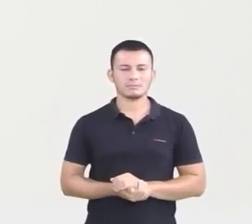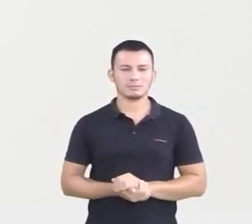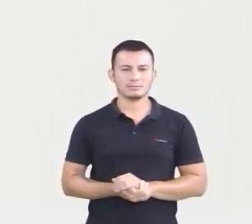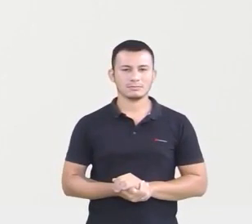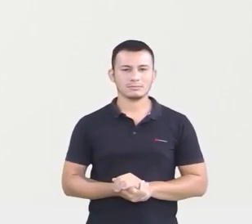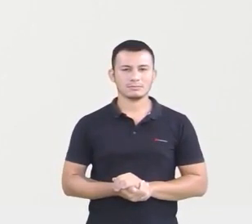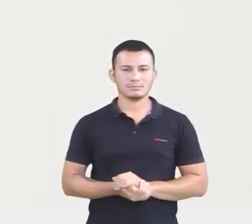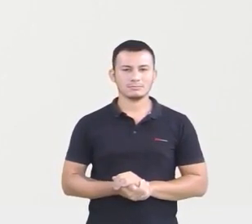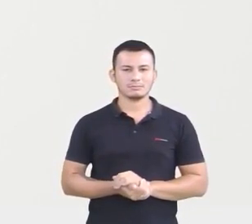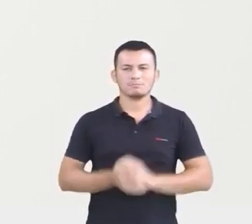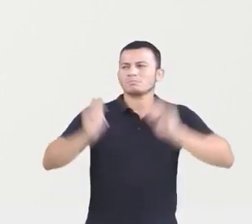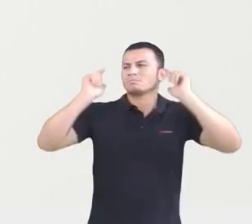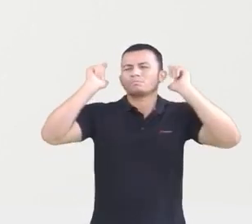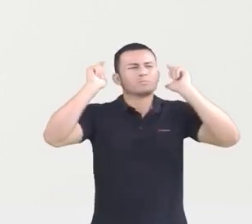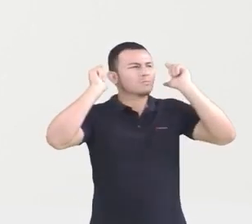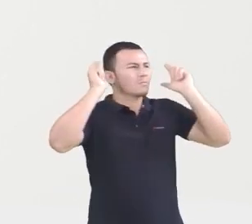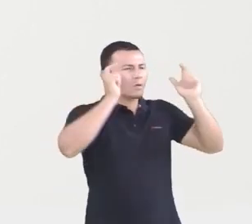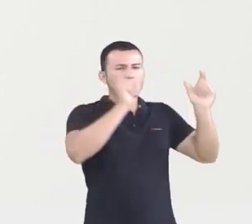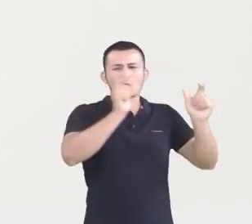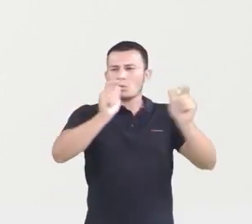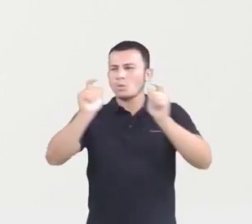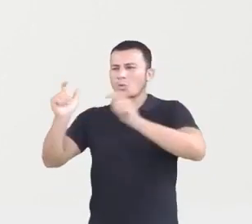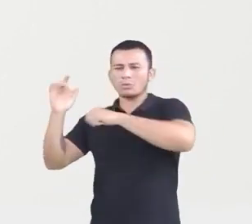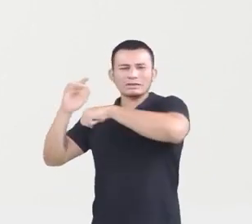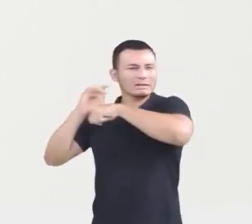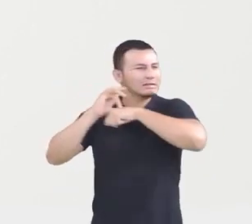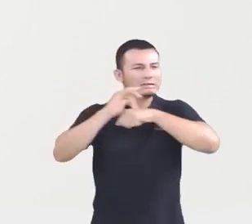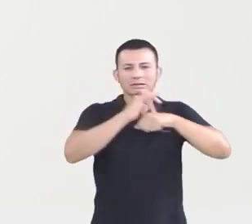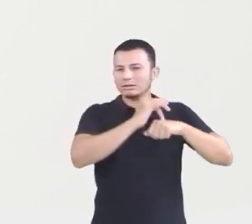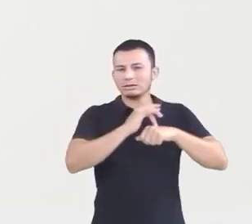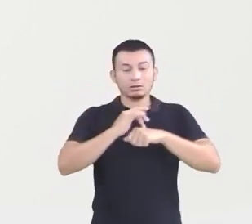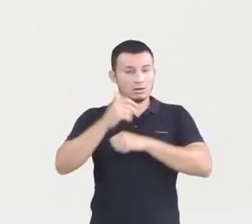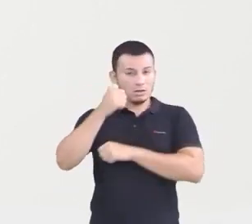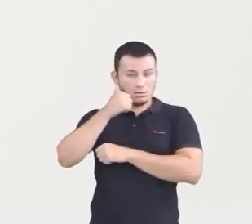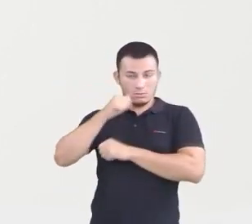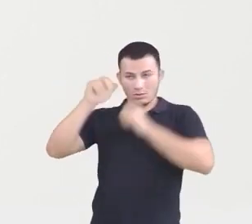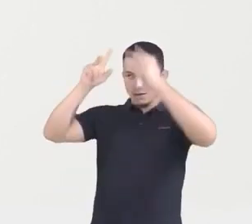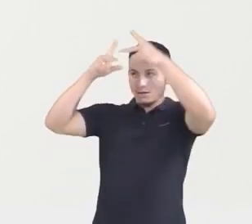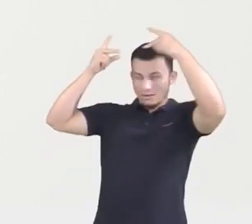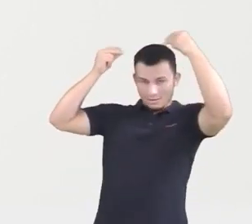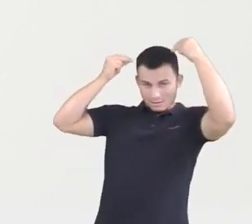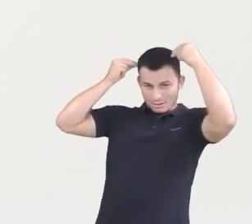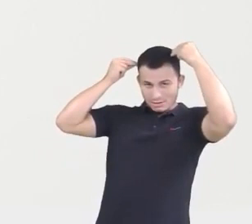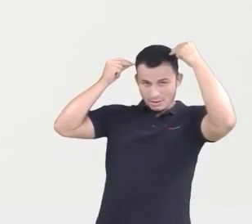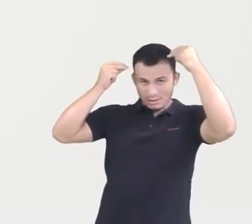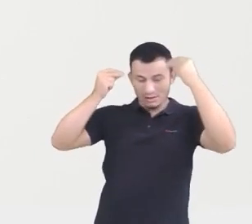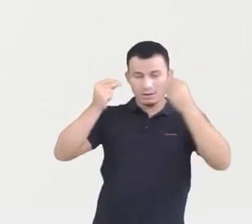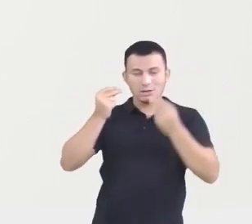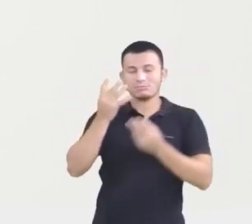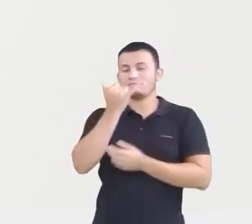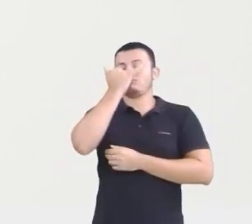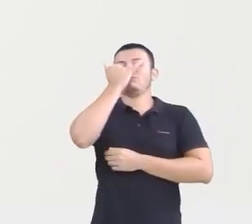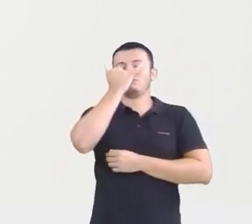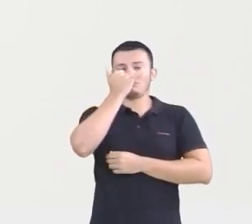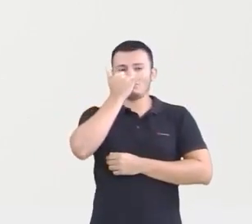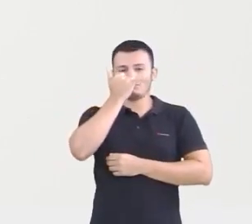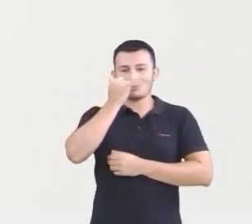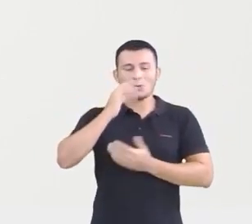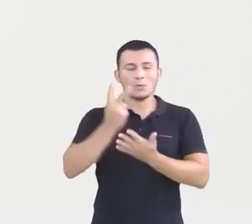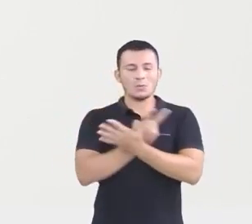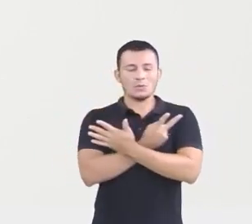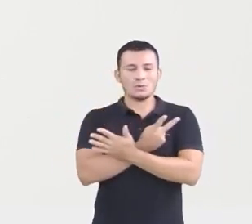Vivendo aventuras impossíveis e absurdas, a menina acaba fazendo parte de um julgamento e sendo